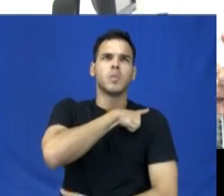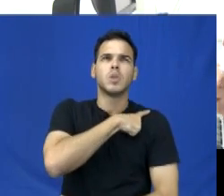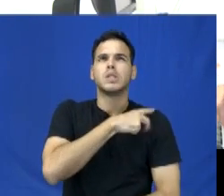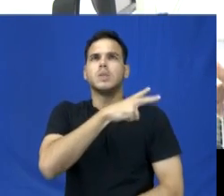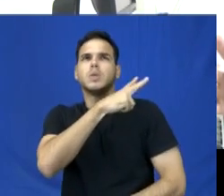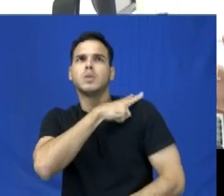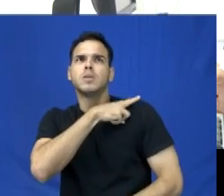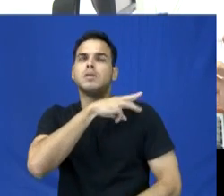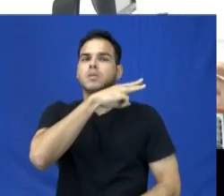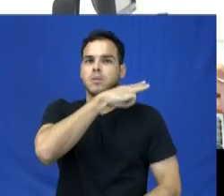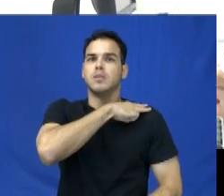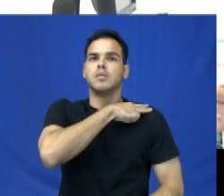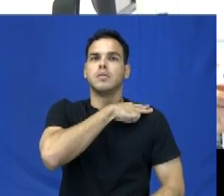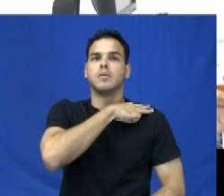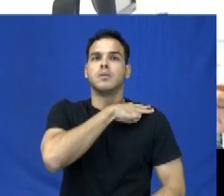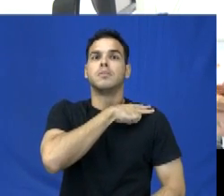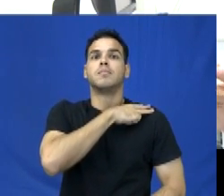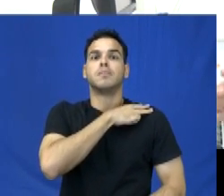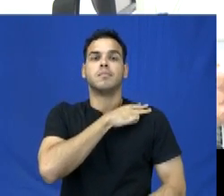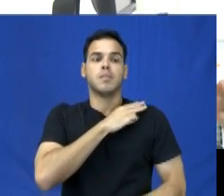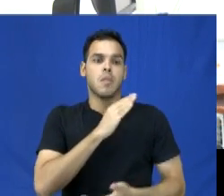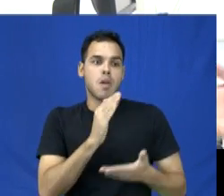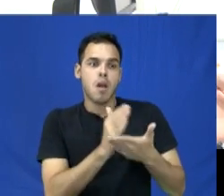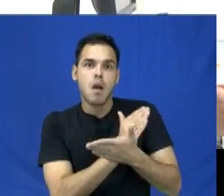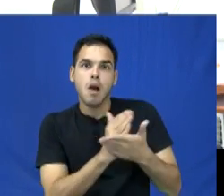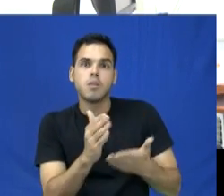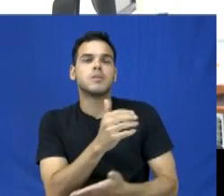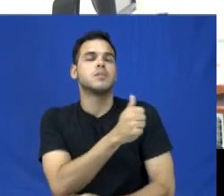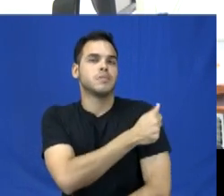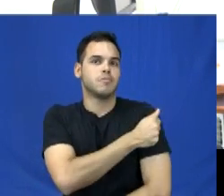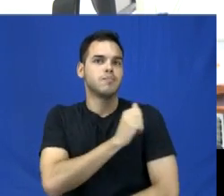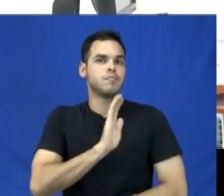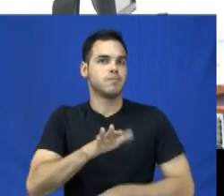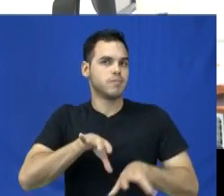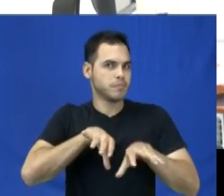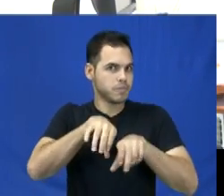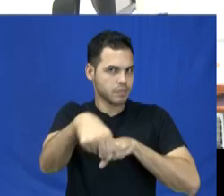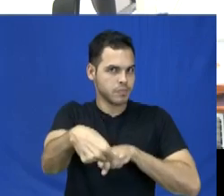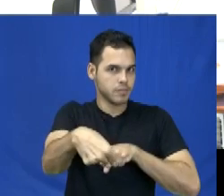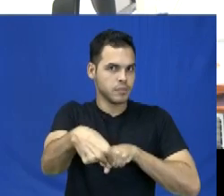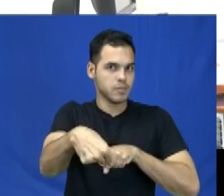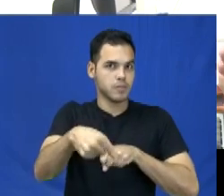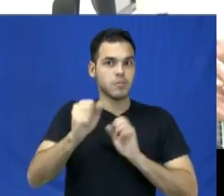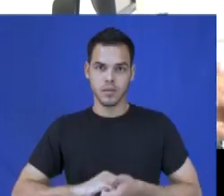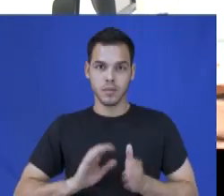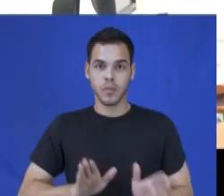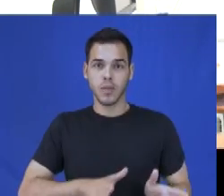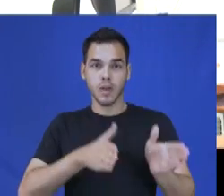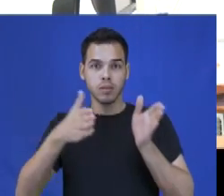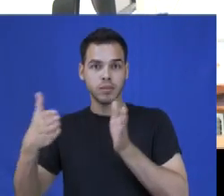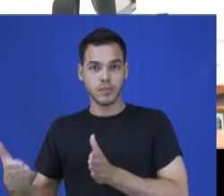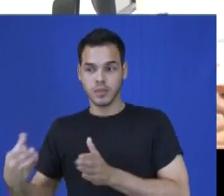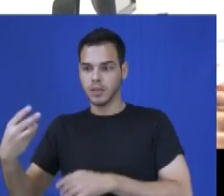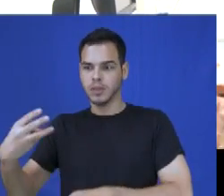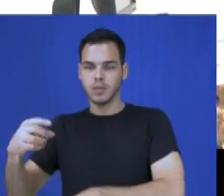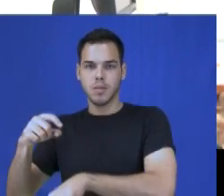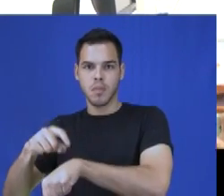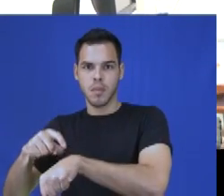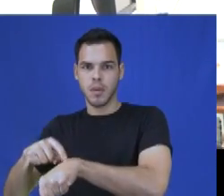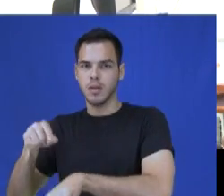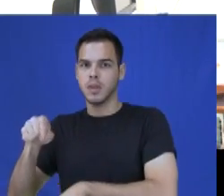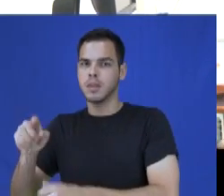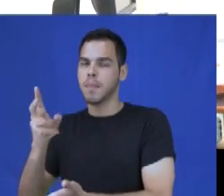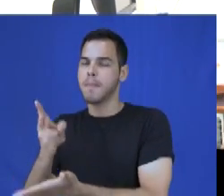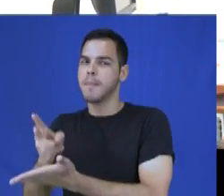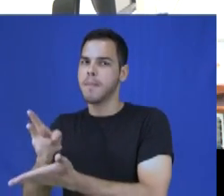primeiro ano, segundo ano, terceiro ano do ensino médio e alguns alunos já que concluíram o ensino médio. E num terceiro momento, esse